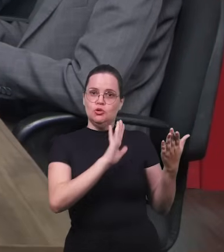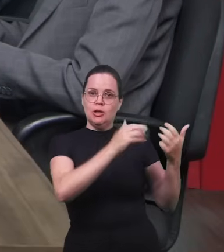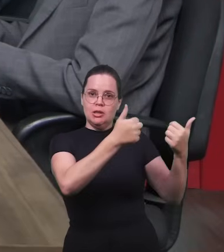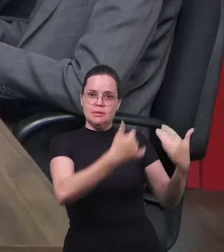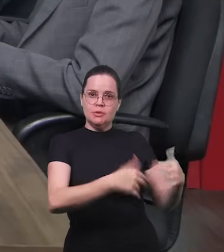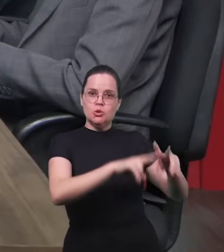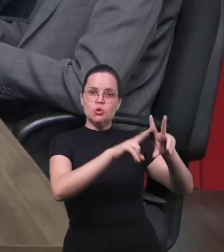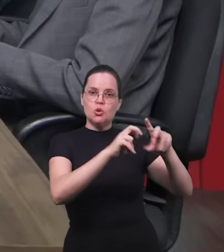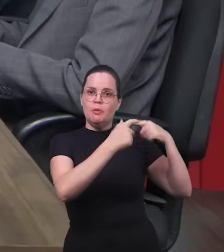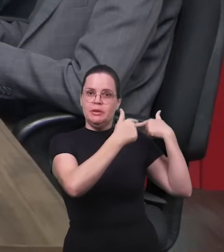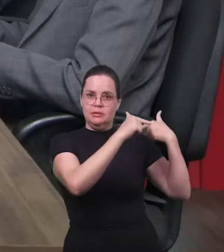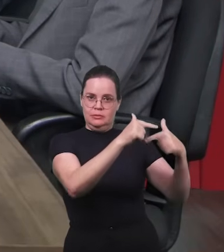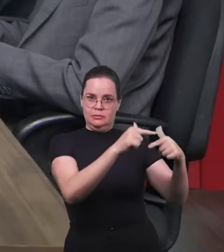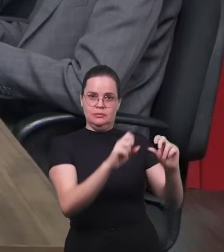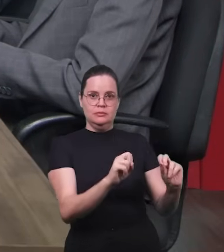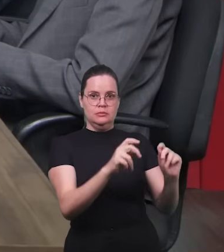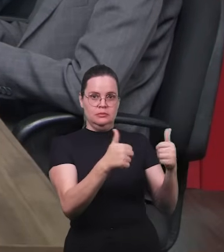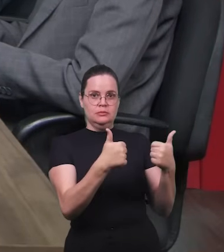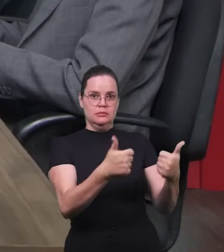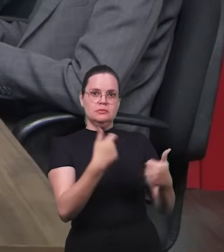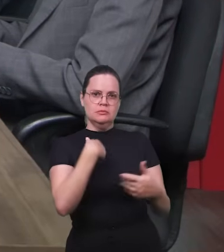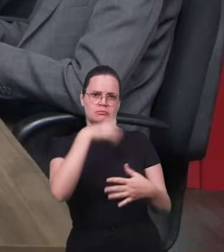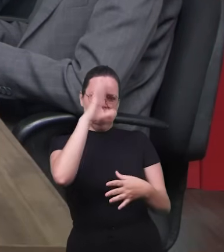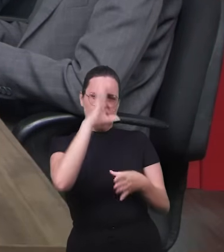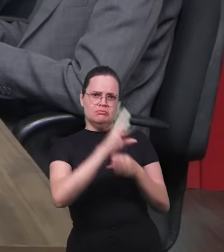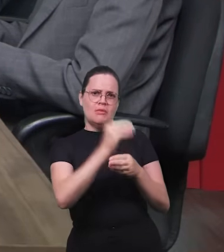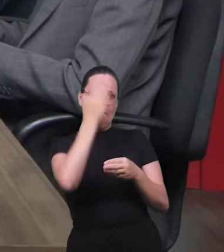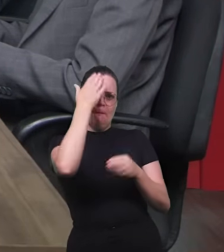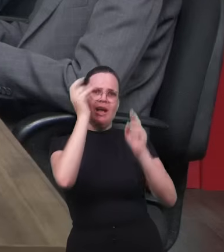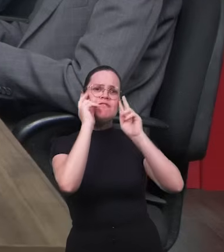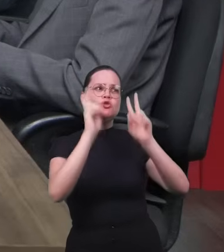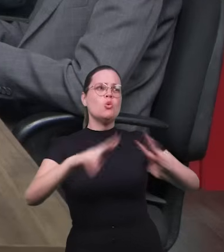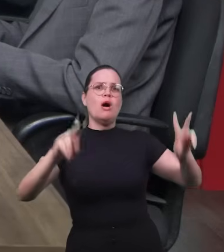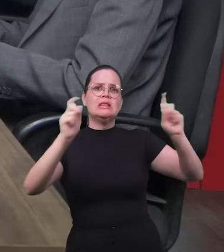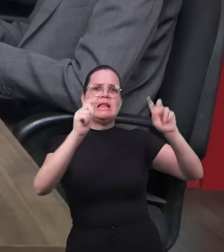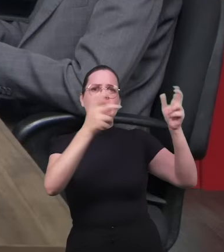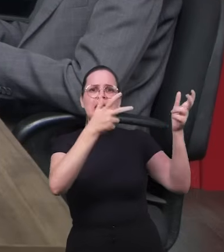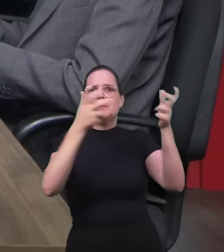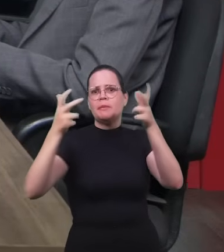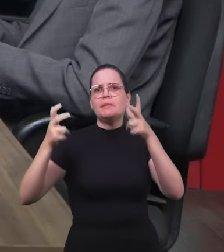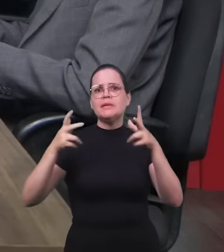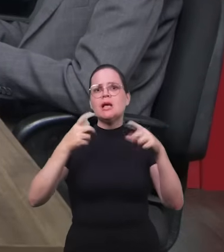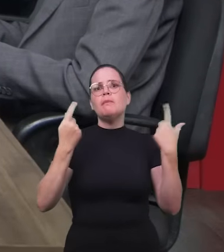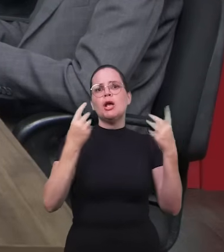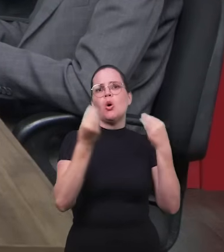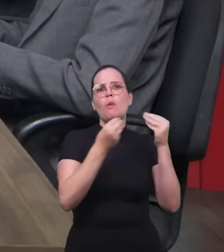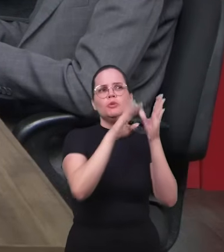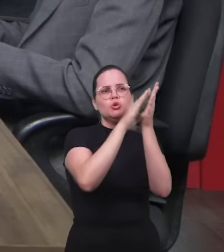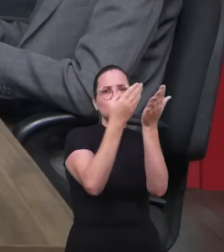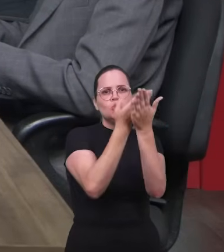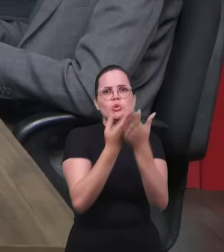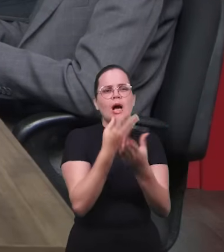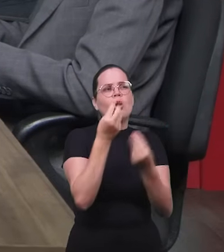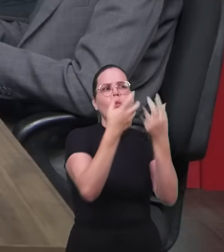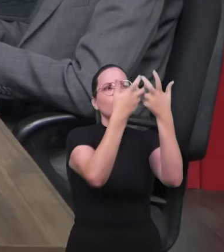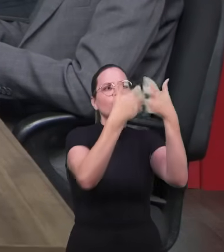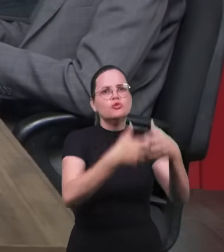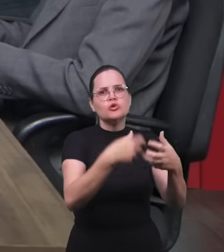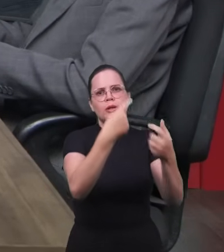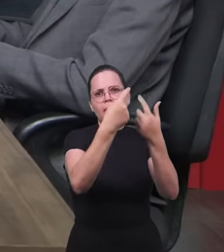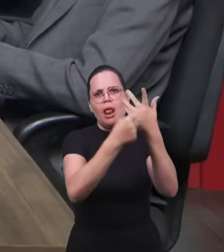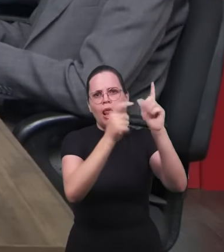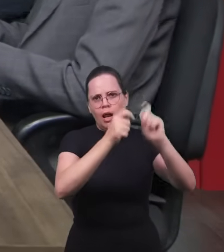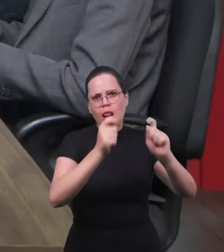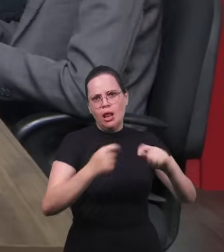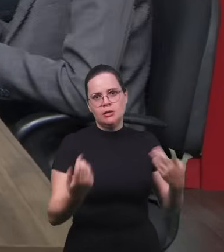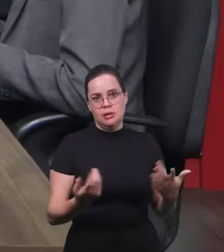de uma certa forma ela é bem compreendida, mas e a física quântica? Ela é facinho assim também de